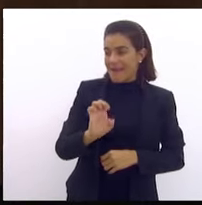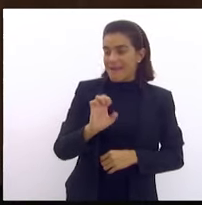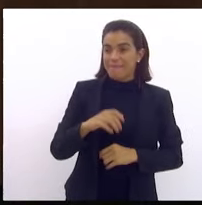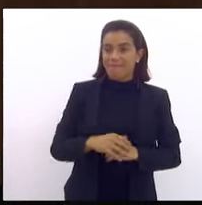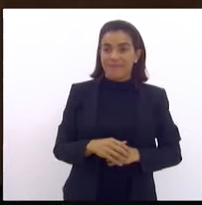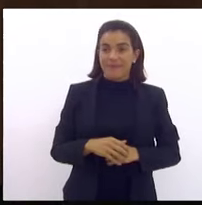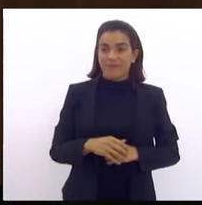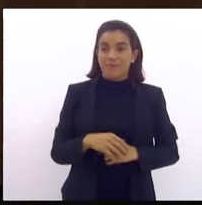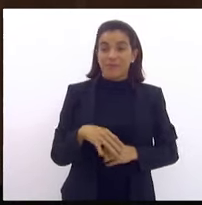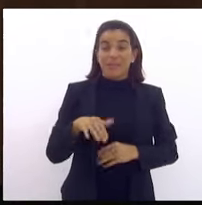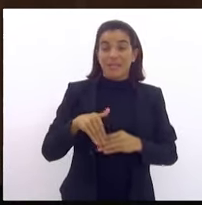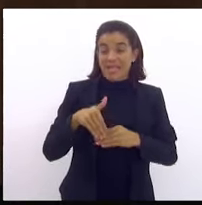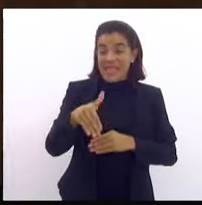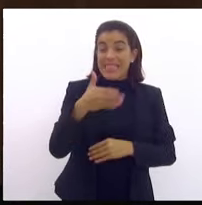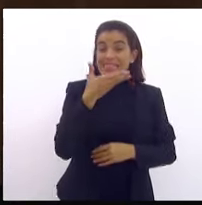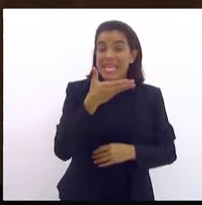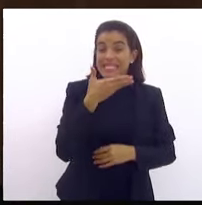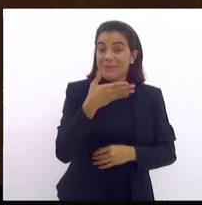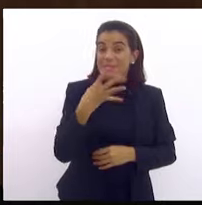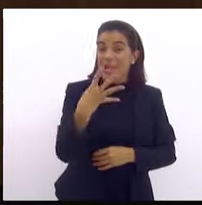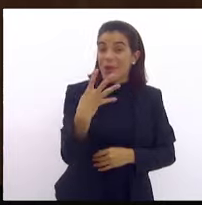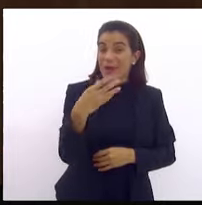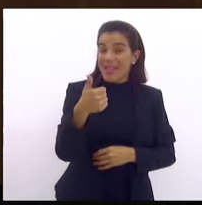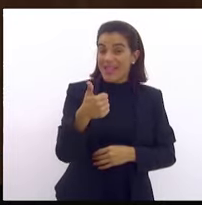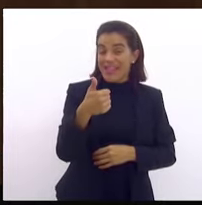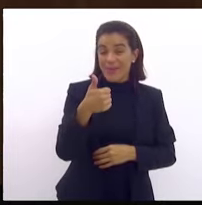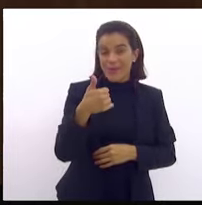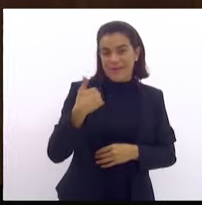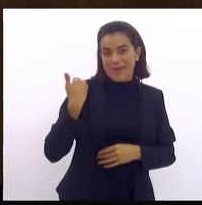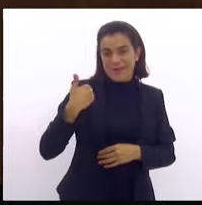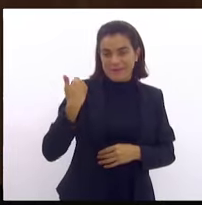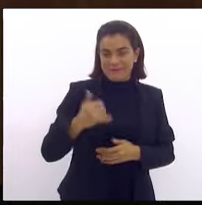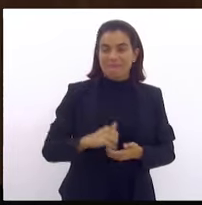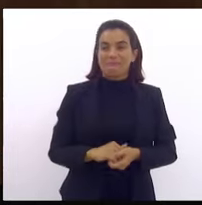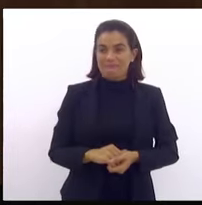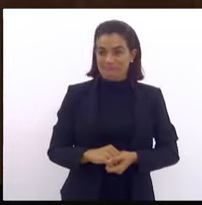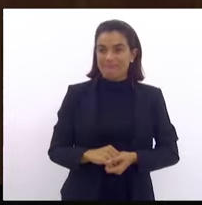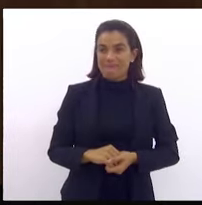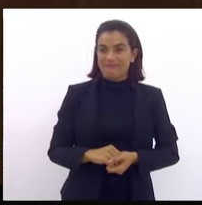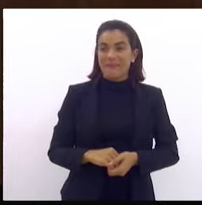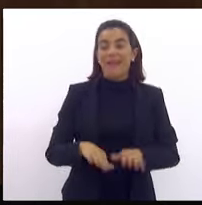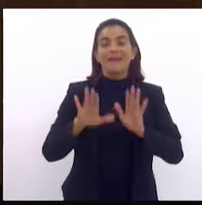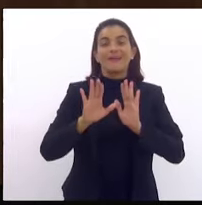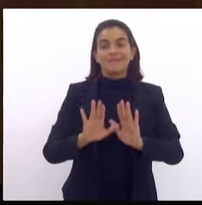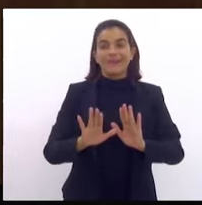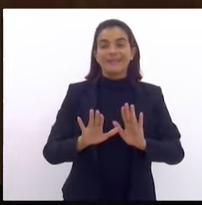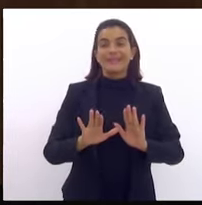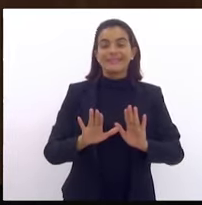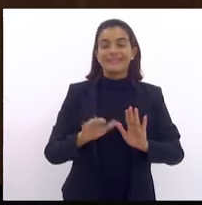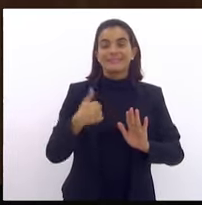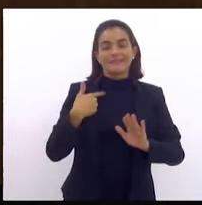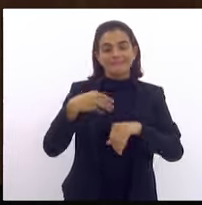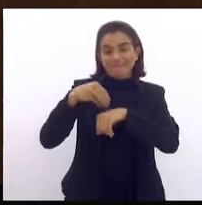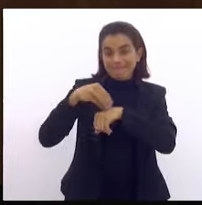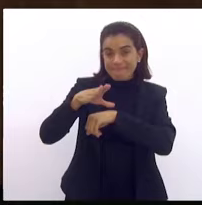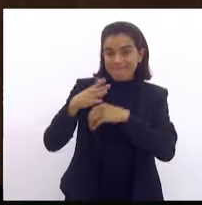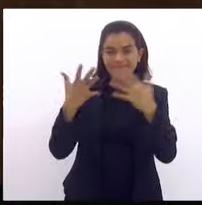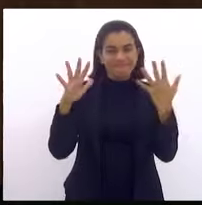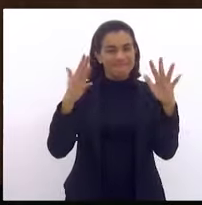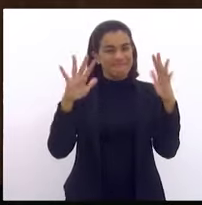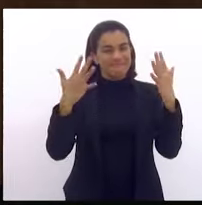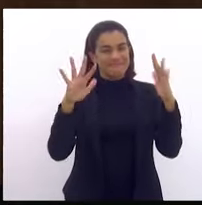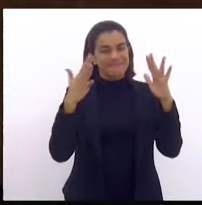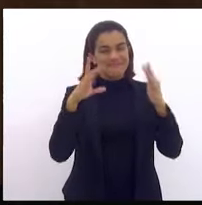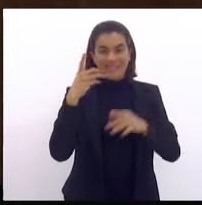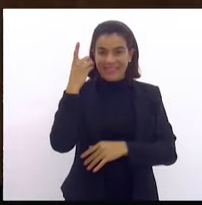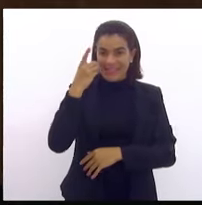dezembro agora, 41 anos que já se passaram essa época. Mas eu quero dizer, parabenizar o